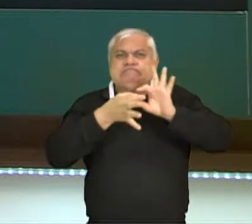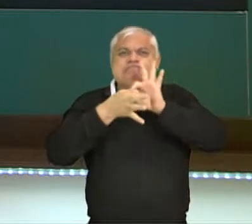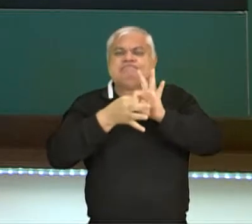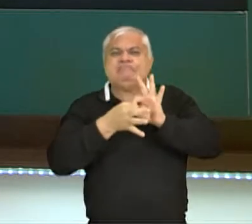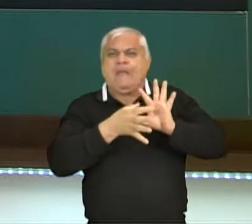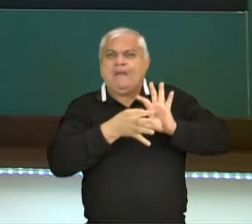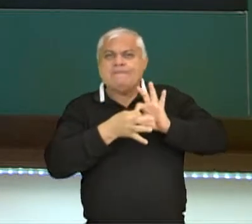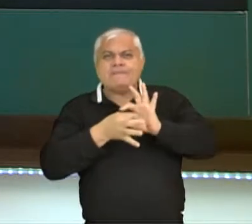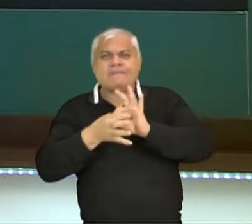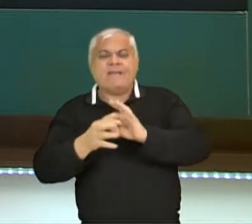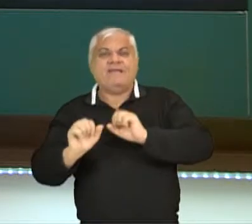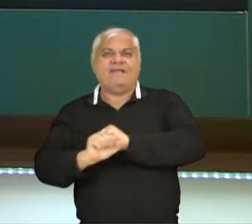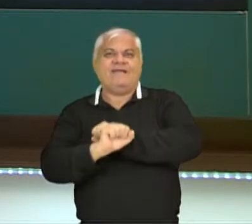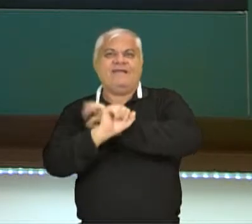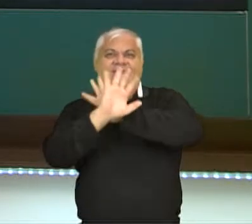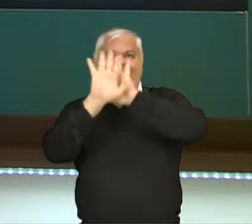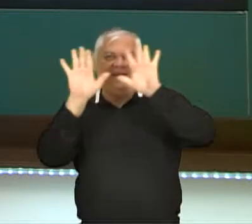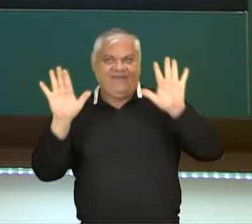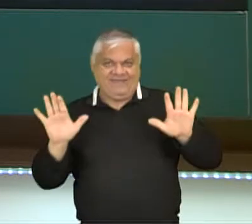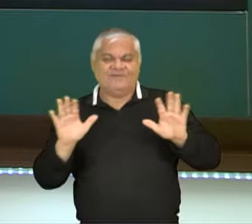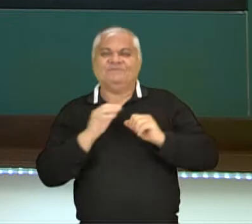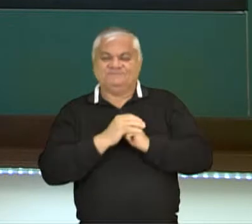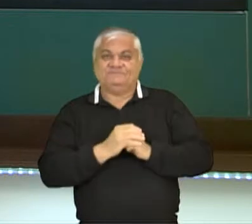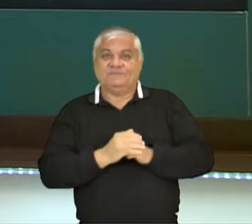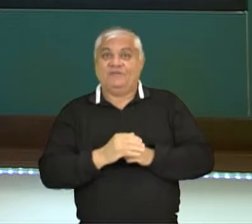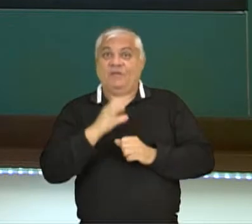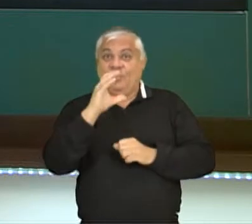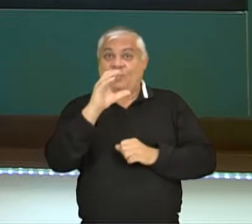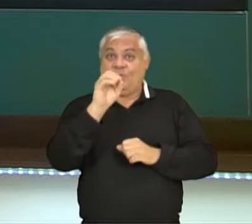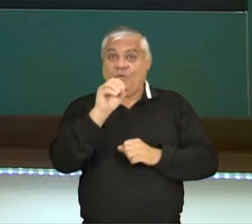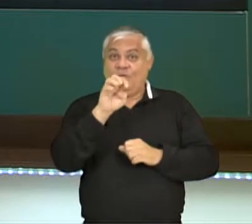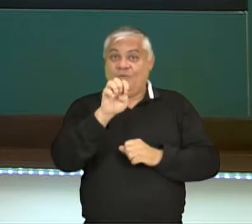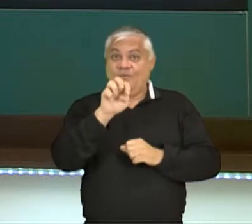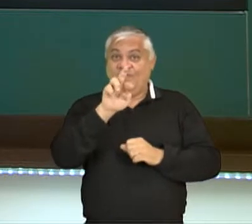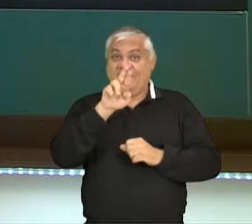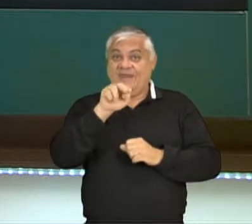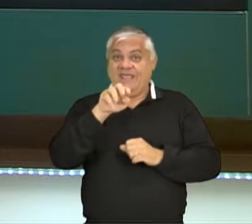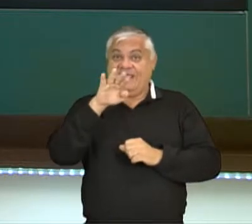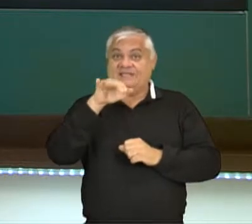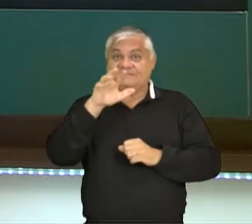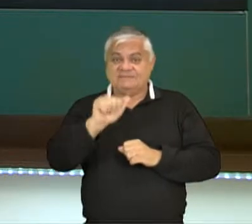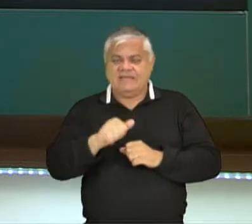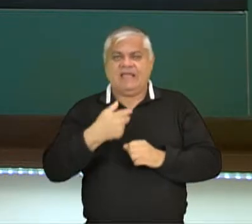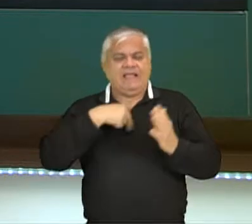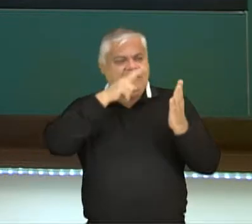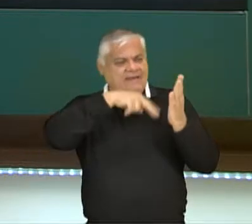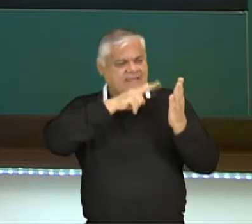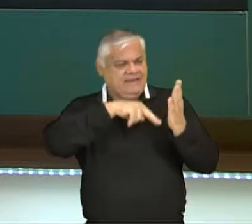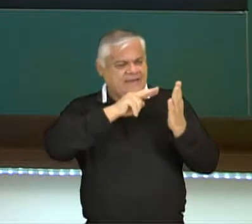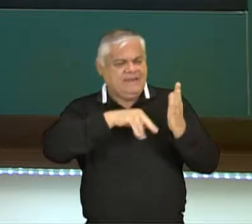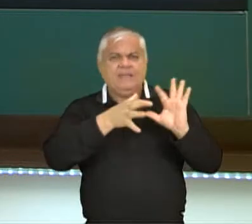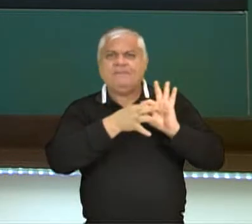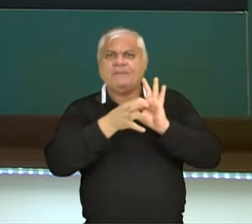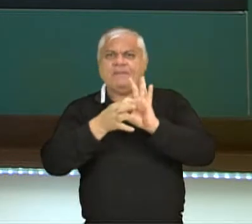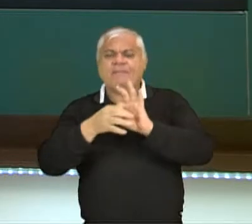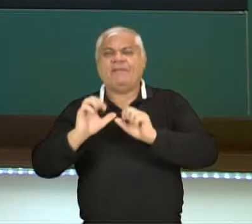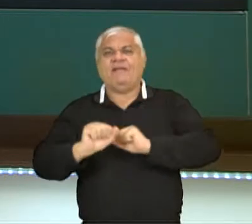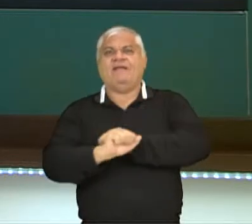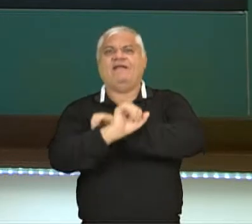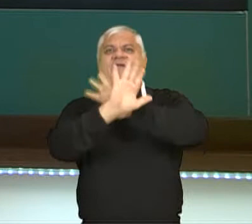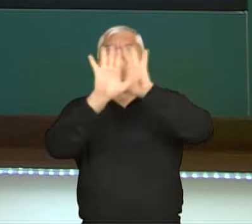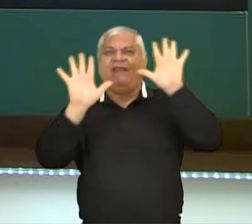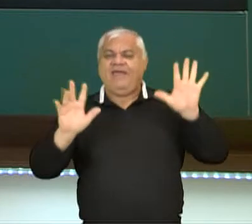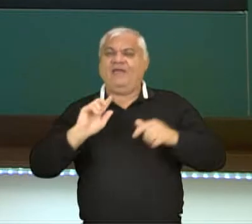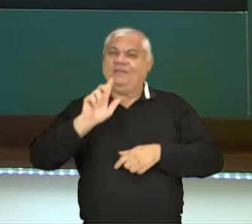coerência e uma clareza no texto, fazendo com que o leitor consiga interpretar com facilidade. Então,